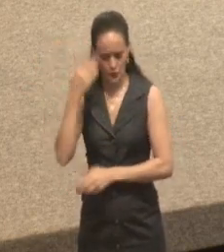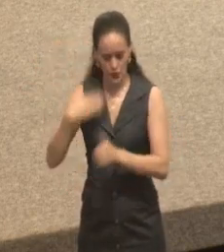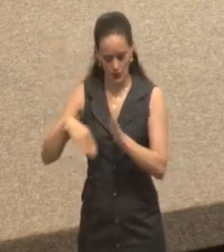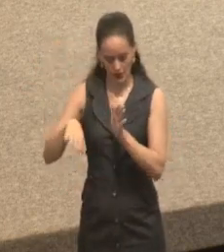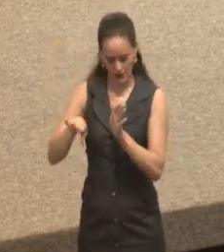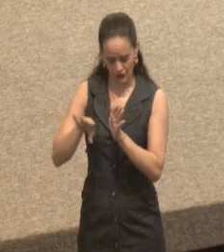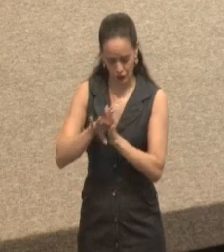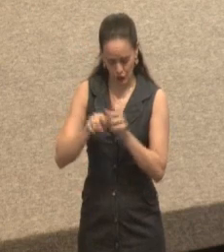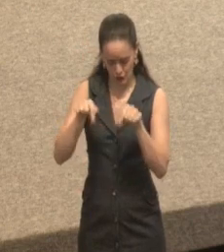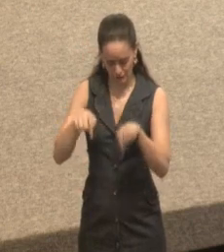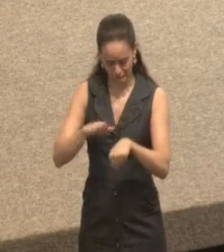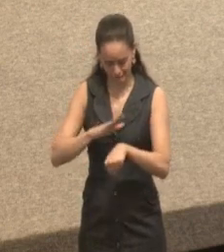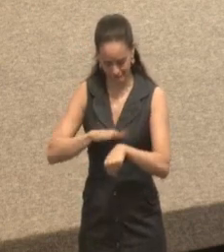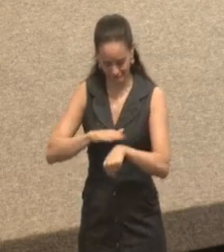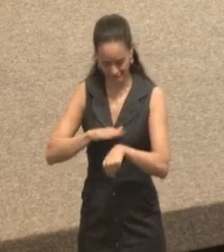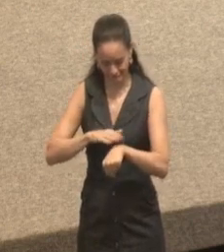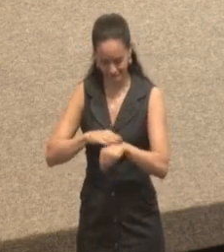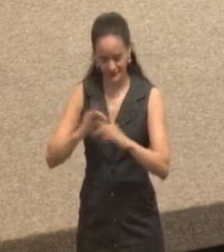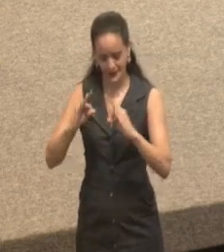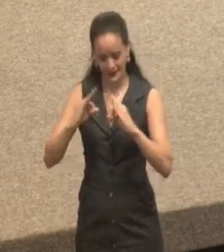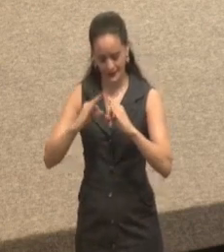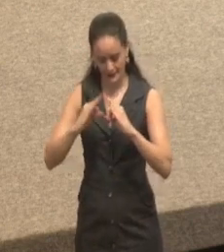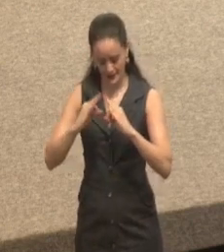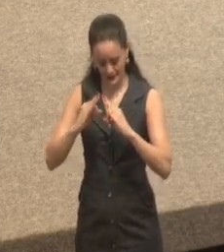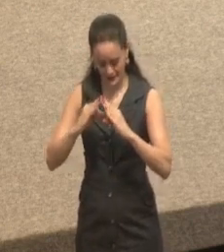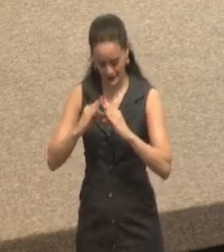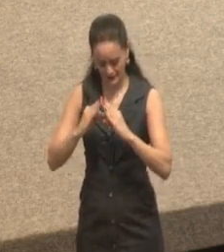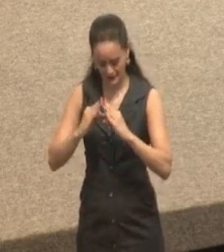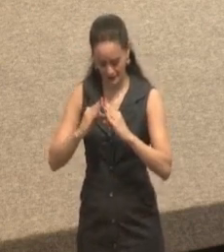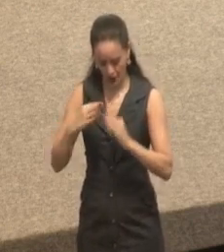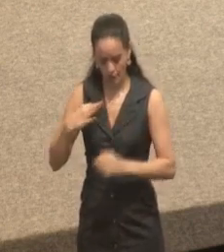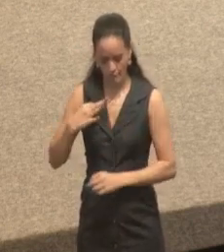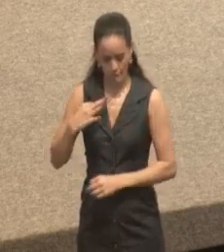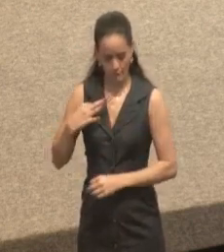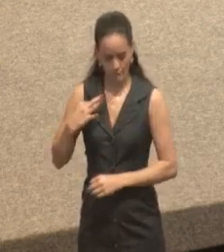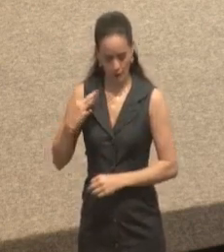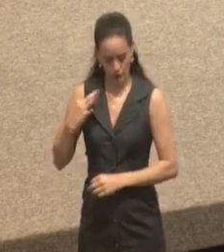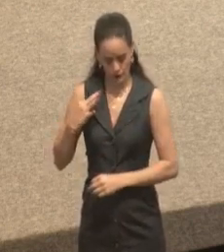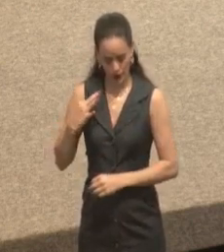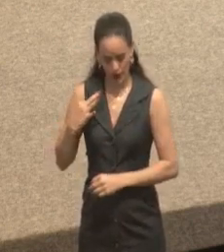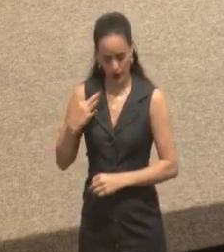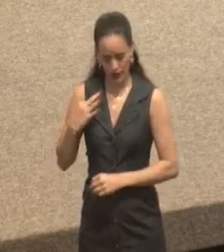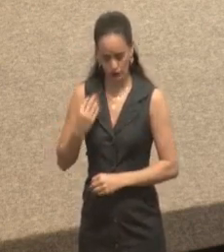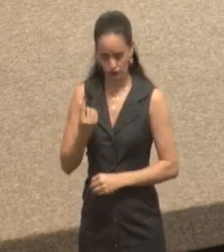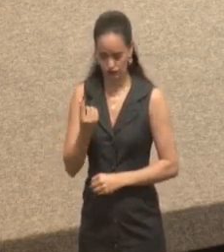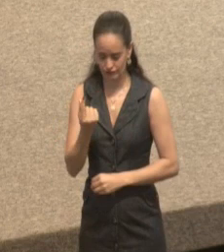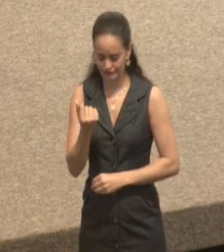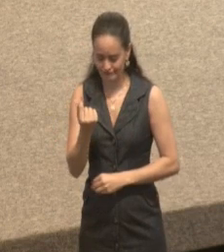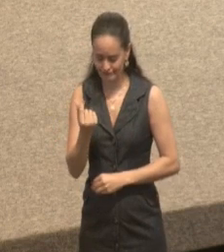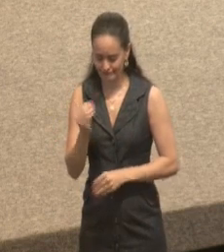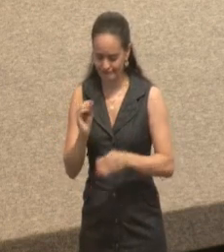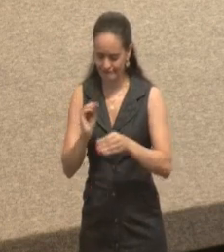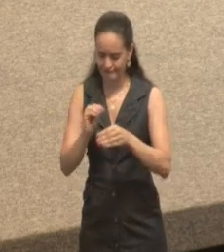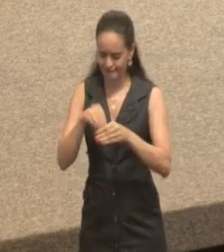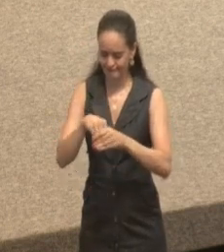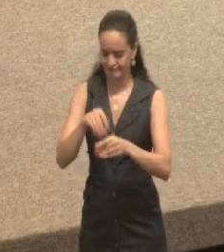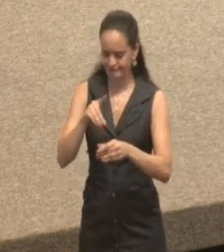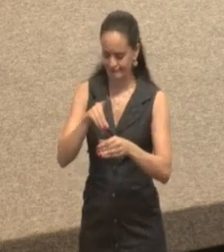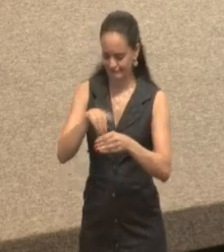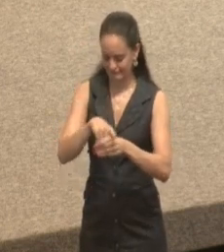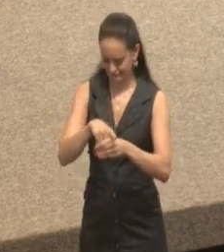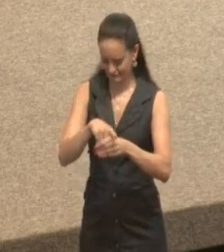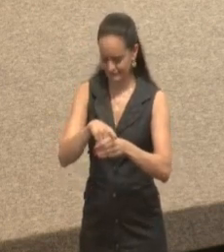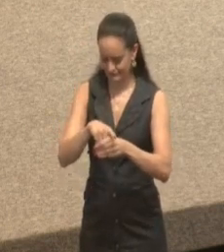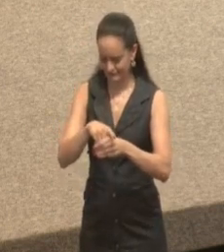aqui a esse templo e veio voluntariamente trazer as suas ofertas, seus